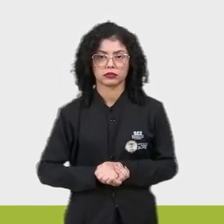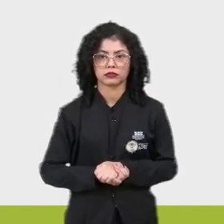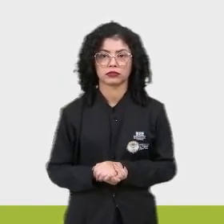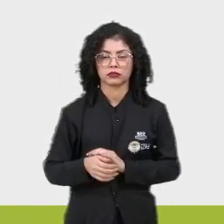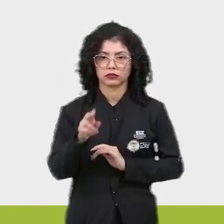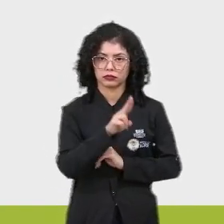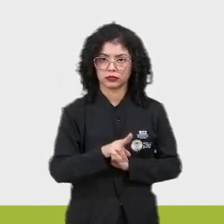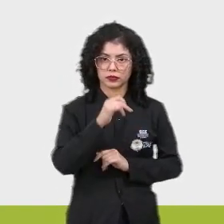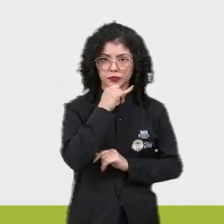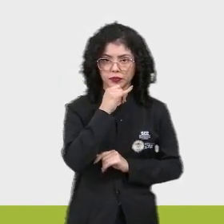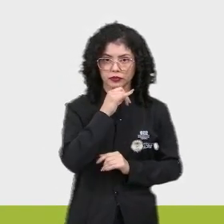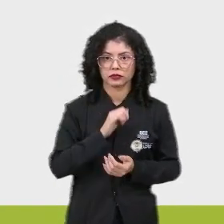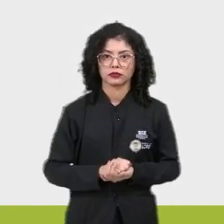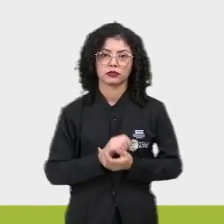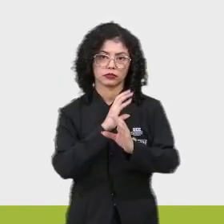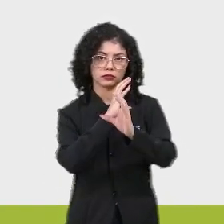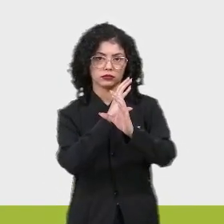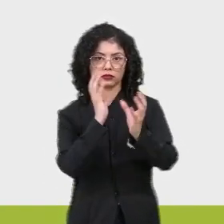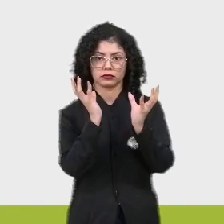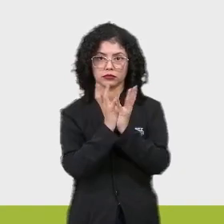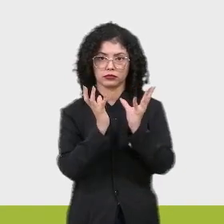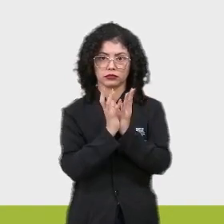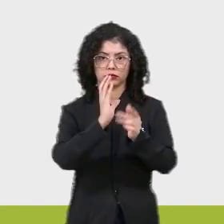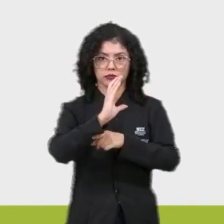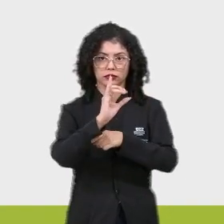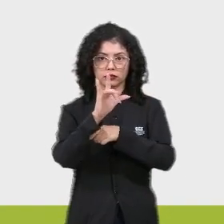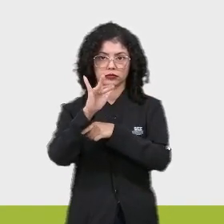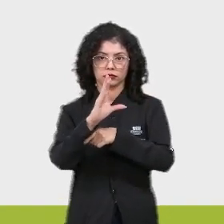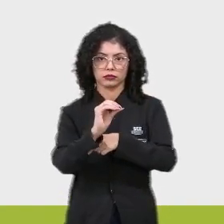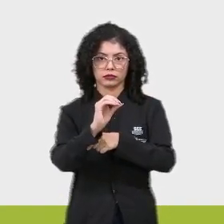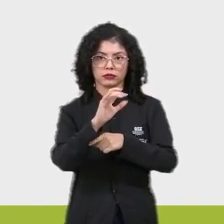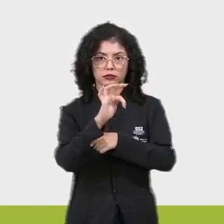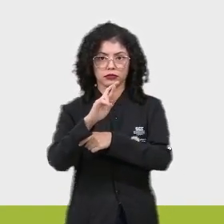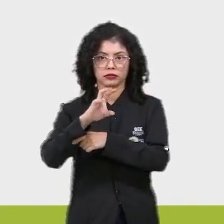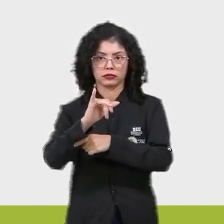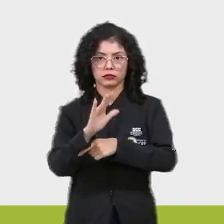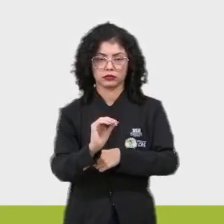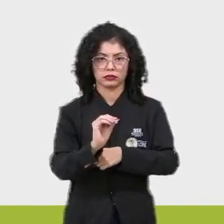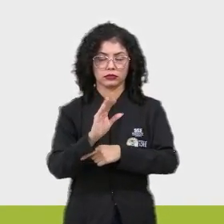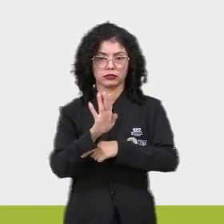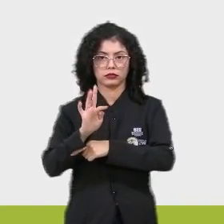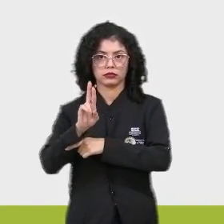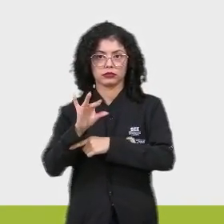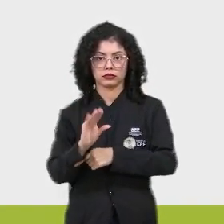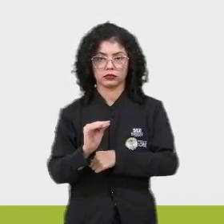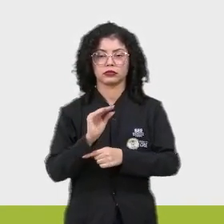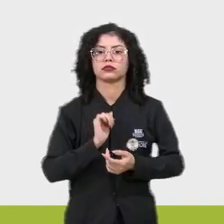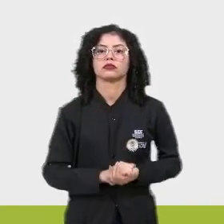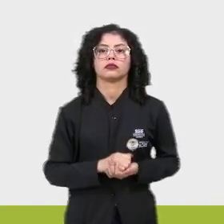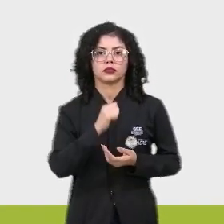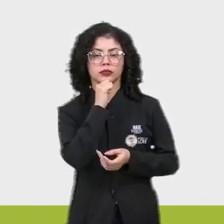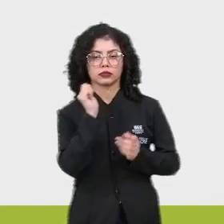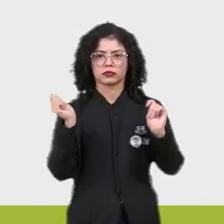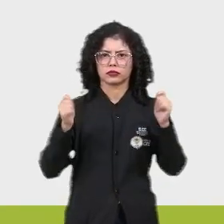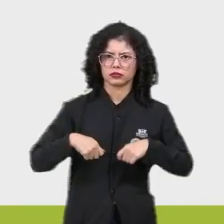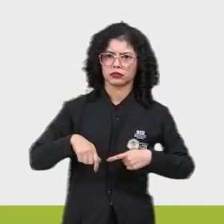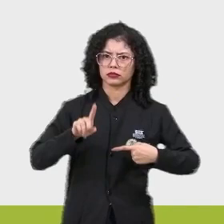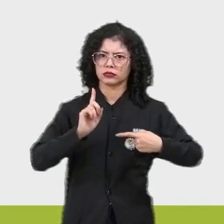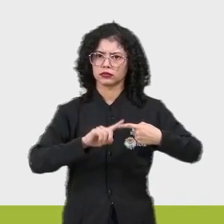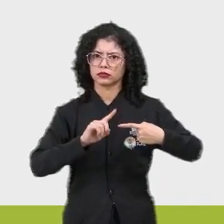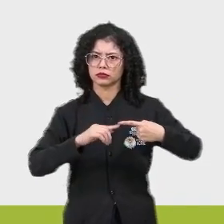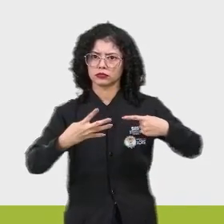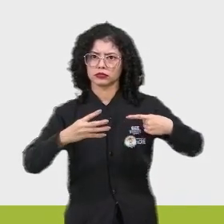utilizar aqui o exemplo do grupo onde contém cálcio, estrôncio e bário. Cálcio possui uma